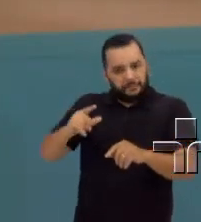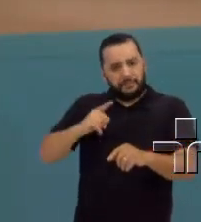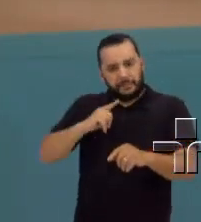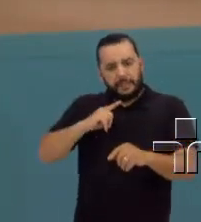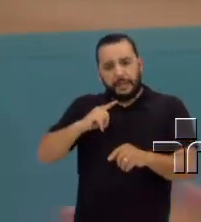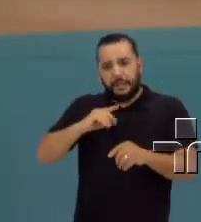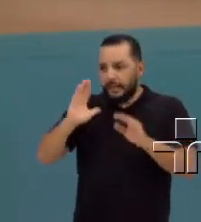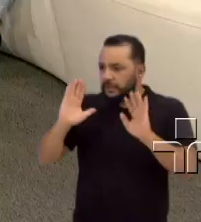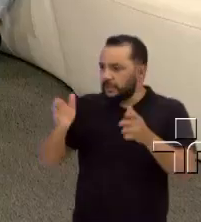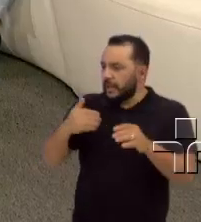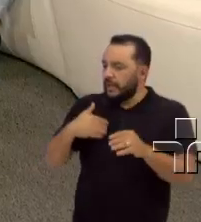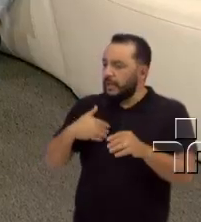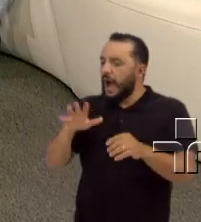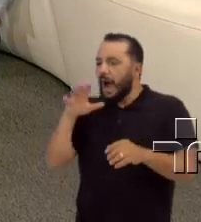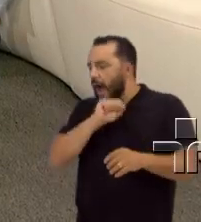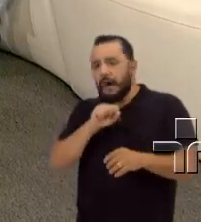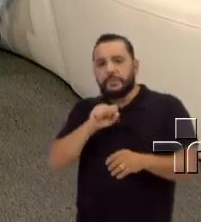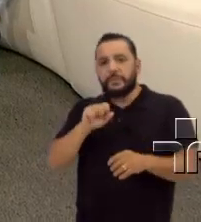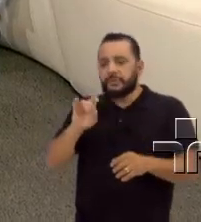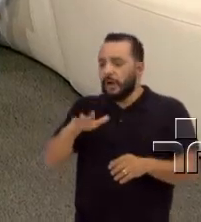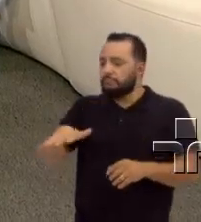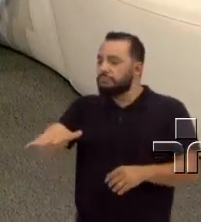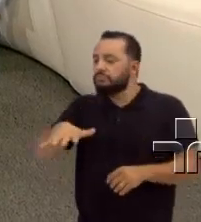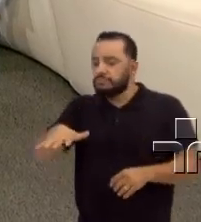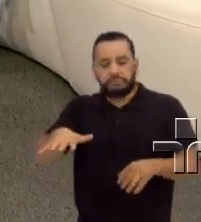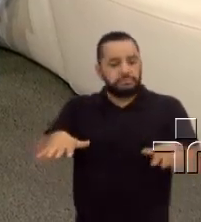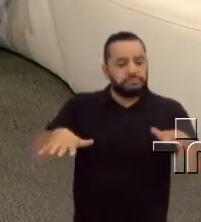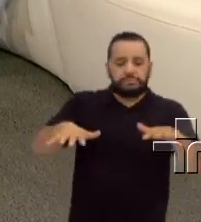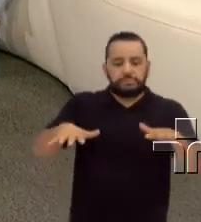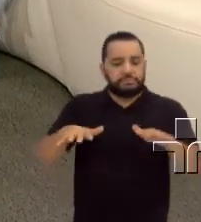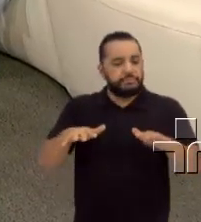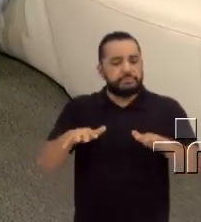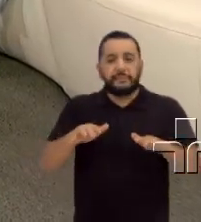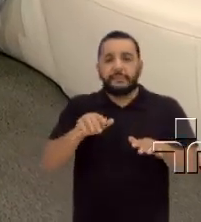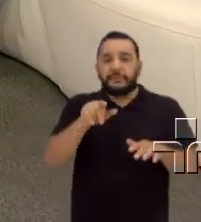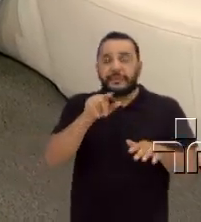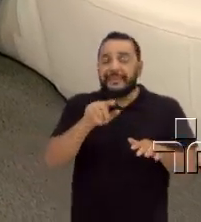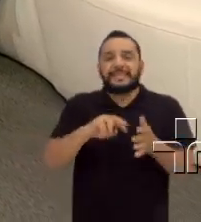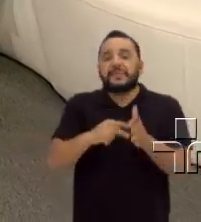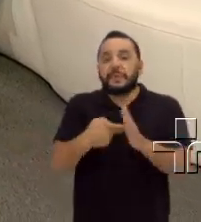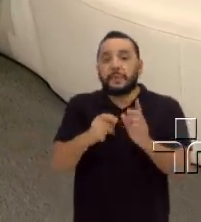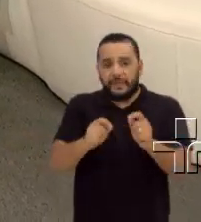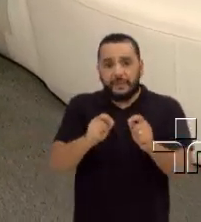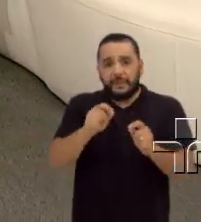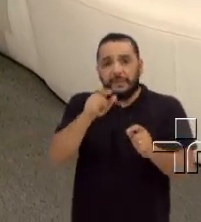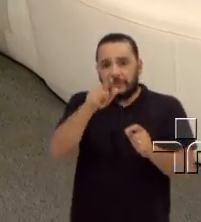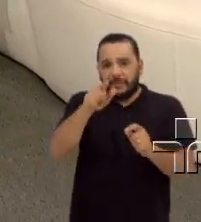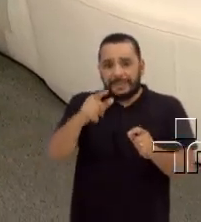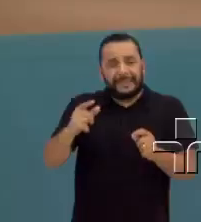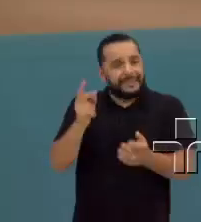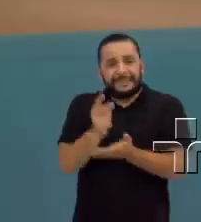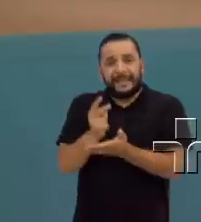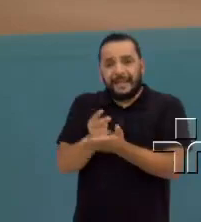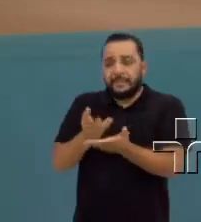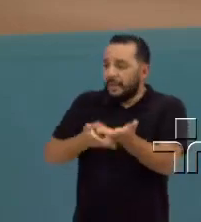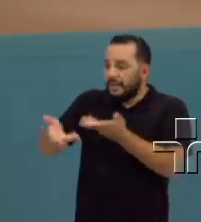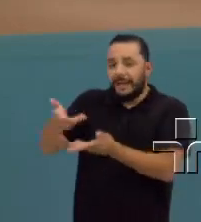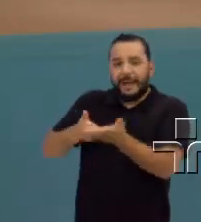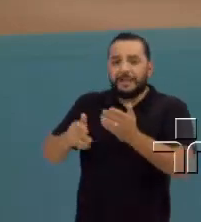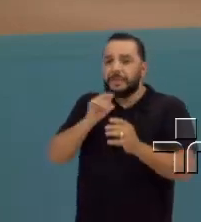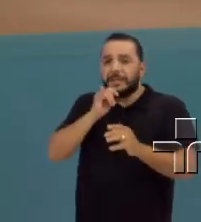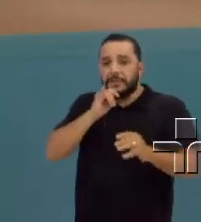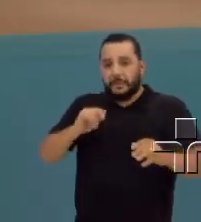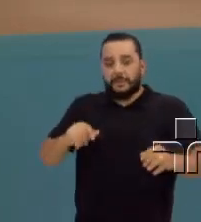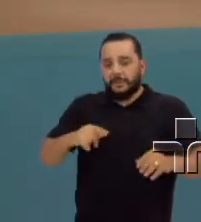no mundo, quer dizer, tudo vai ter... O que quer dizer sensor, né? Quer dizer que você tem algum tipo de interatividade com as coisas. Então,